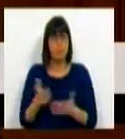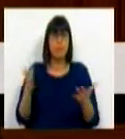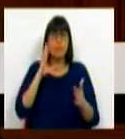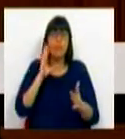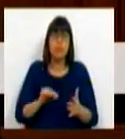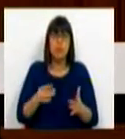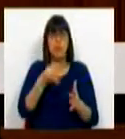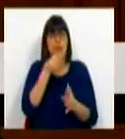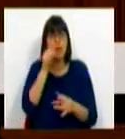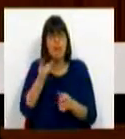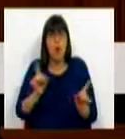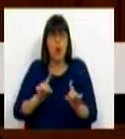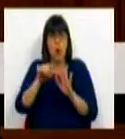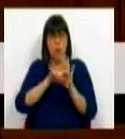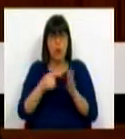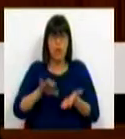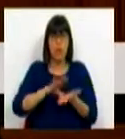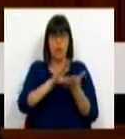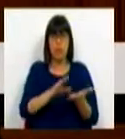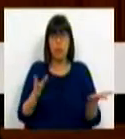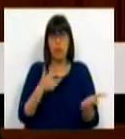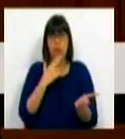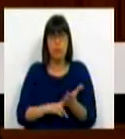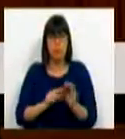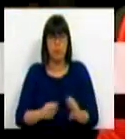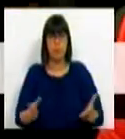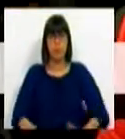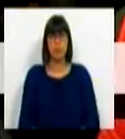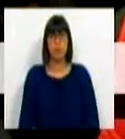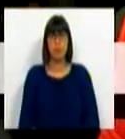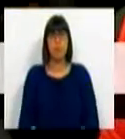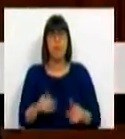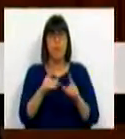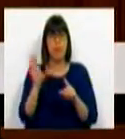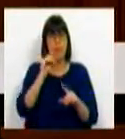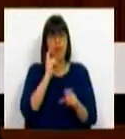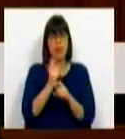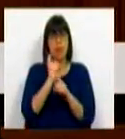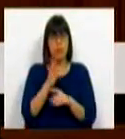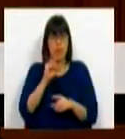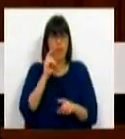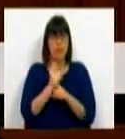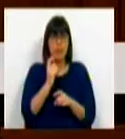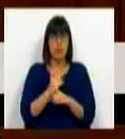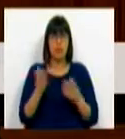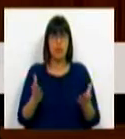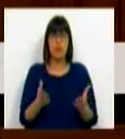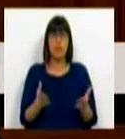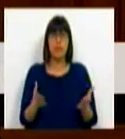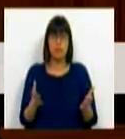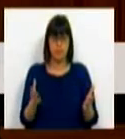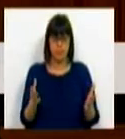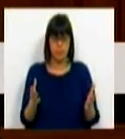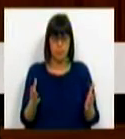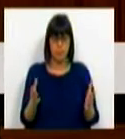não sei se também se estará a referir aos requisitos de capital, no fundo. E obviamente esses são mais exigentes, aliás. Isso